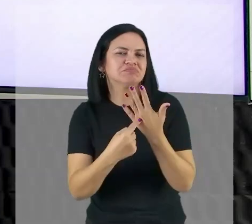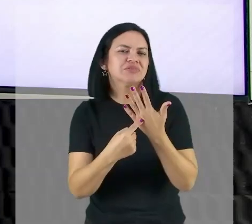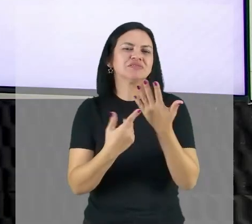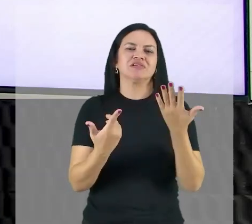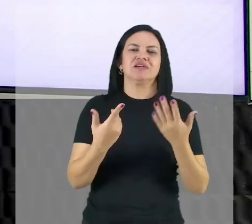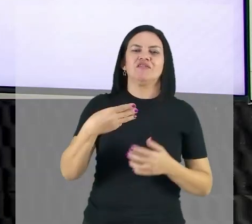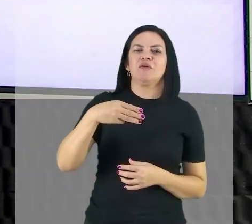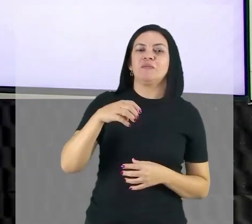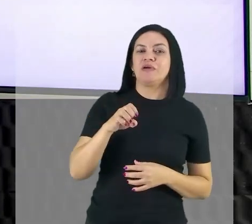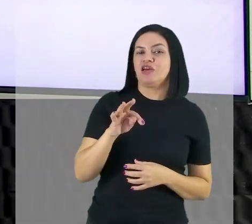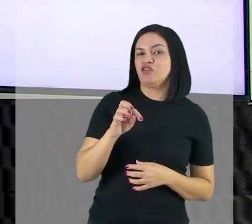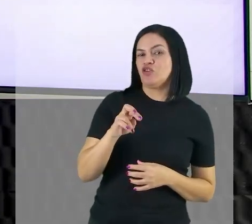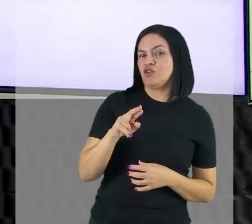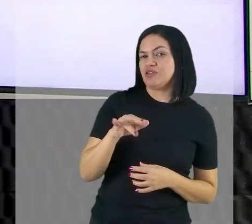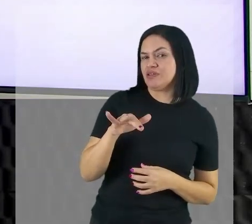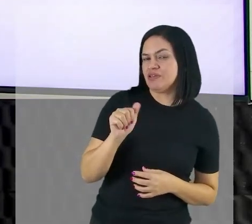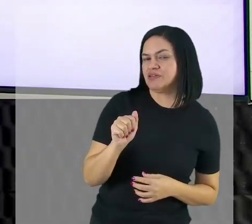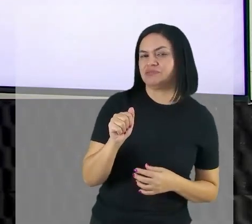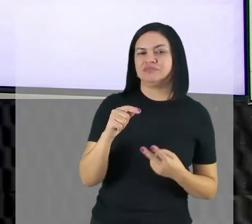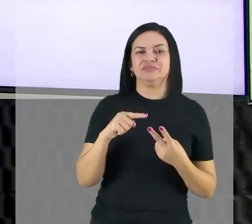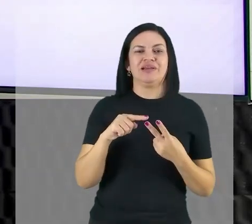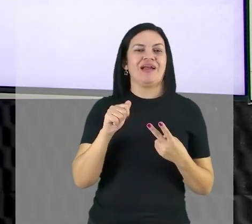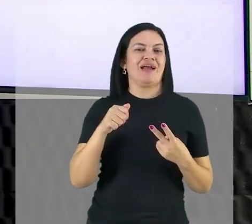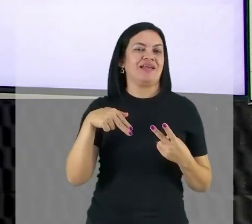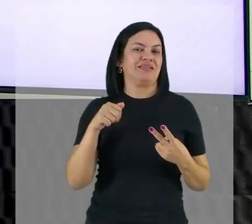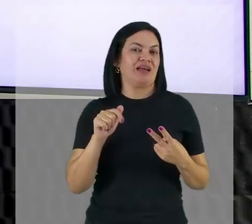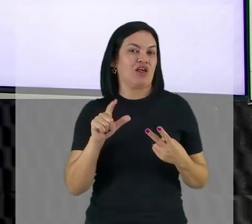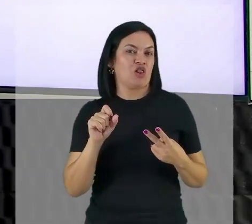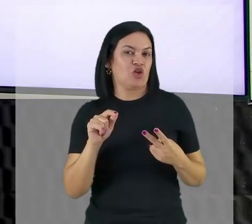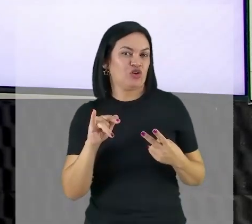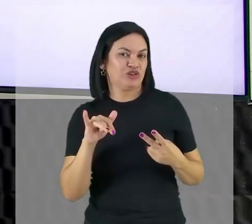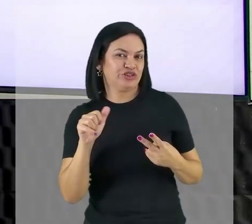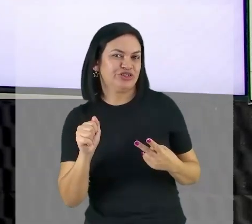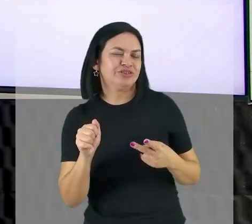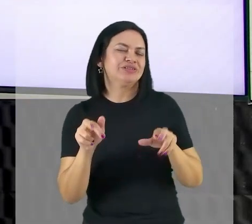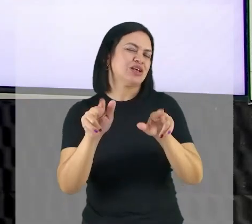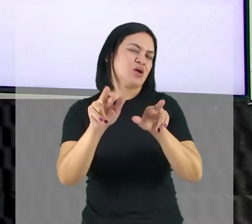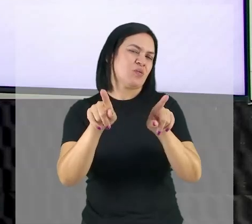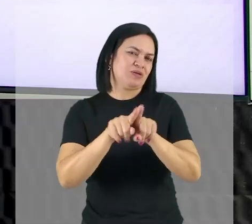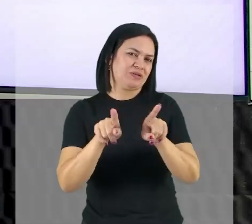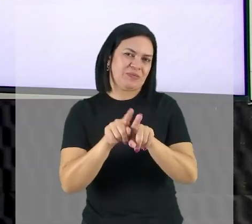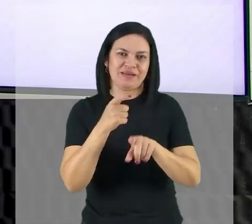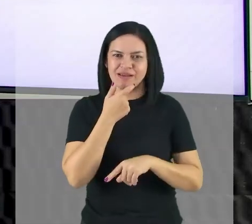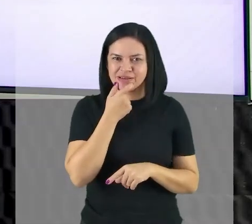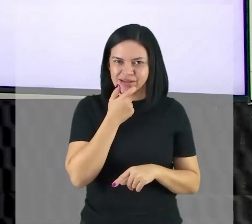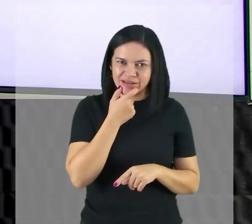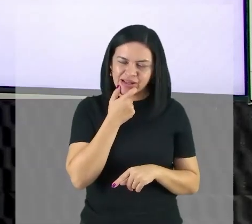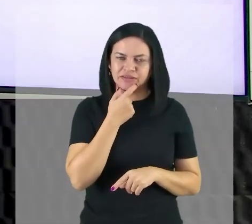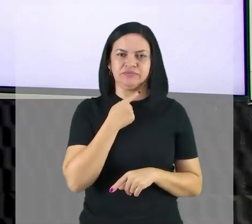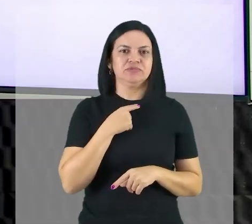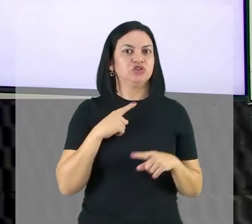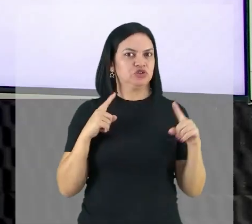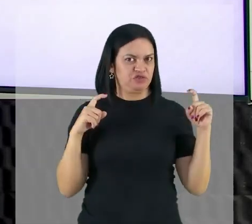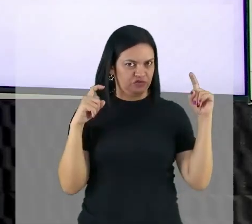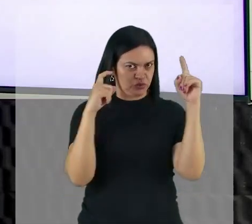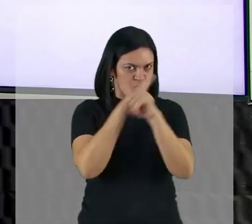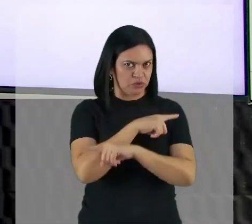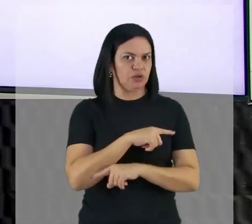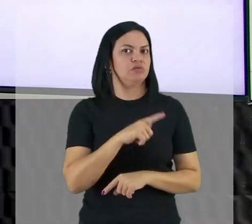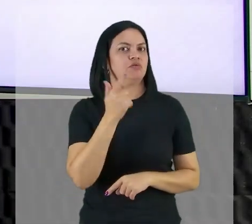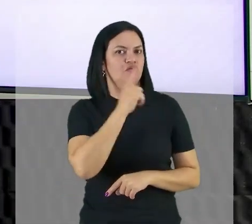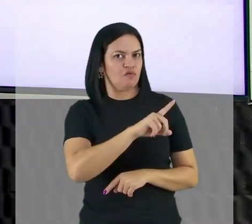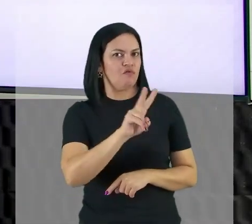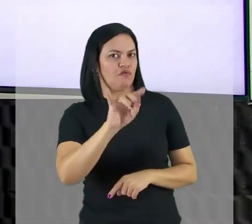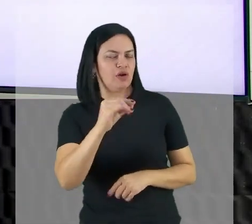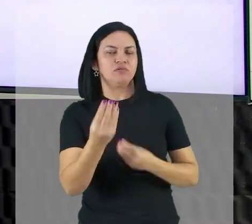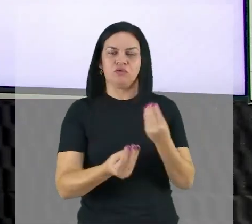Então é comum a gente observar isso. E em inglês isso também existe. A dificuldade que a gente vai ter é